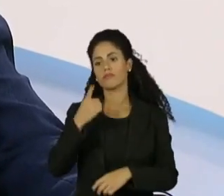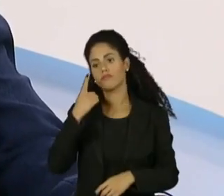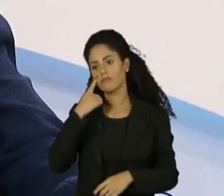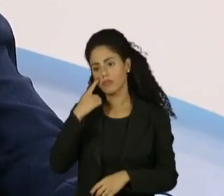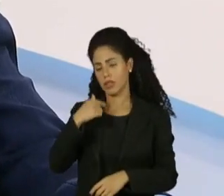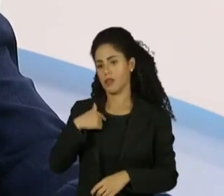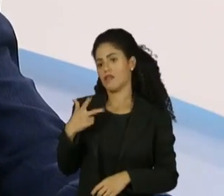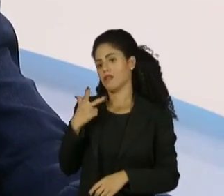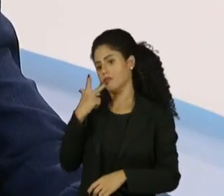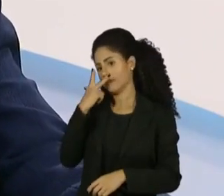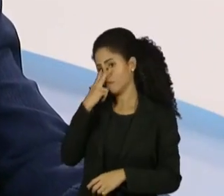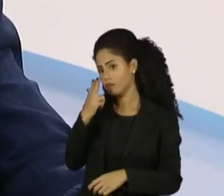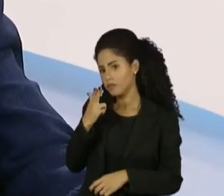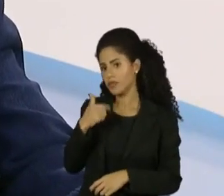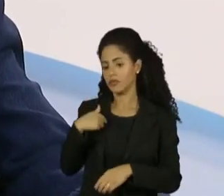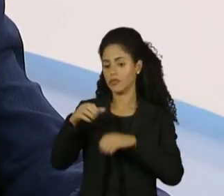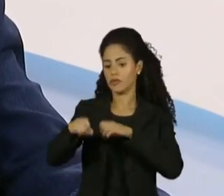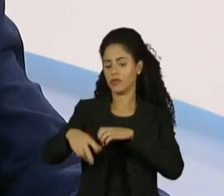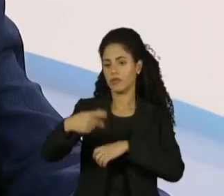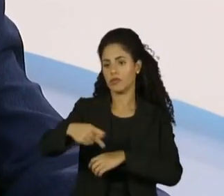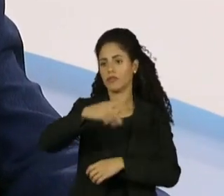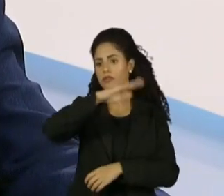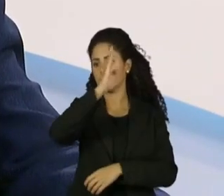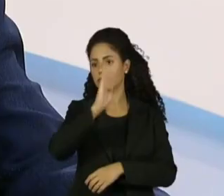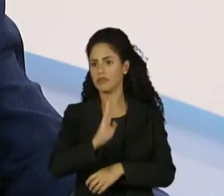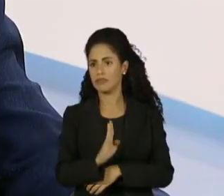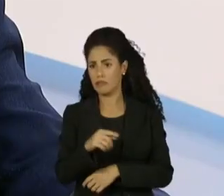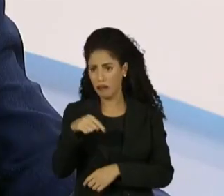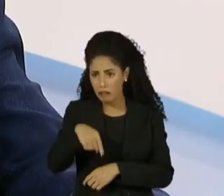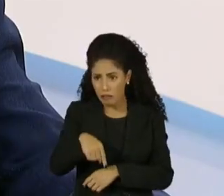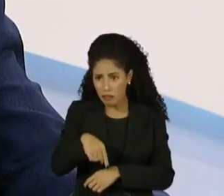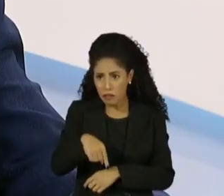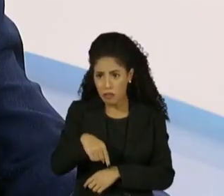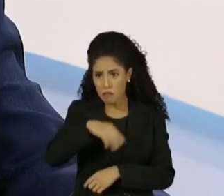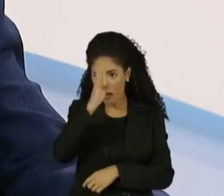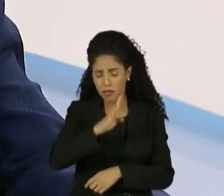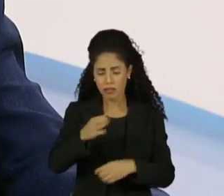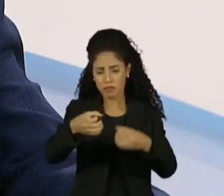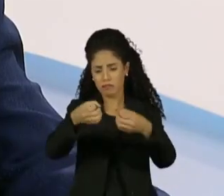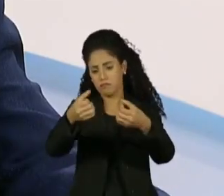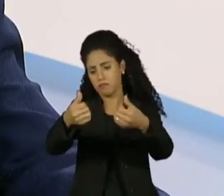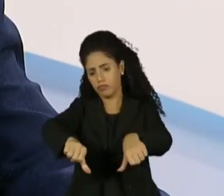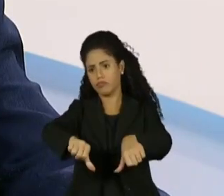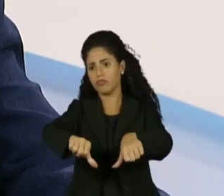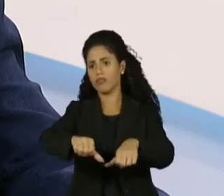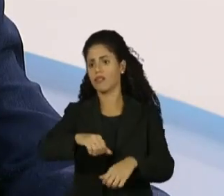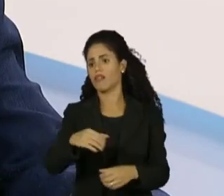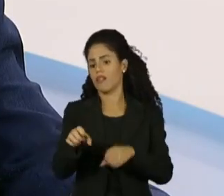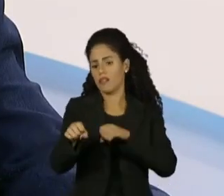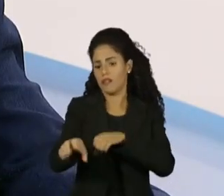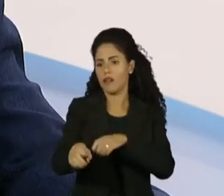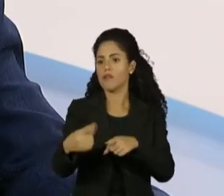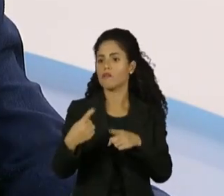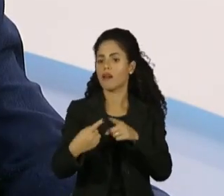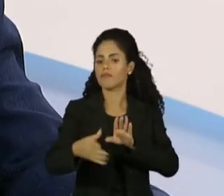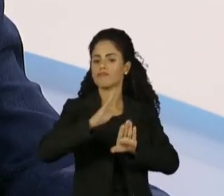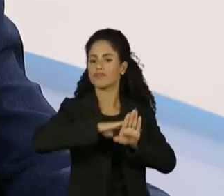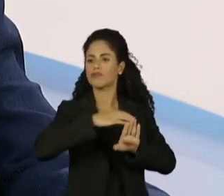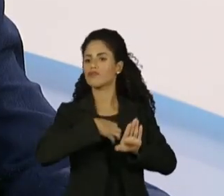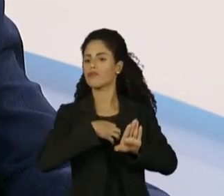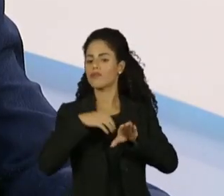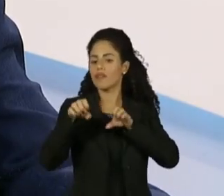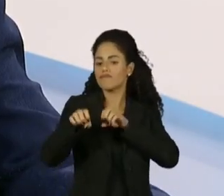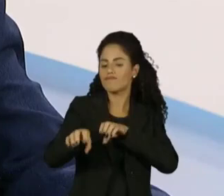Eu acho que a educação brasileira é uma catástrofe, muito fruto da forma, da ideologia que é implementada